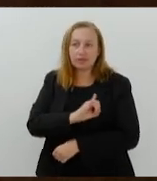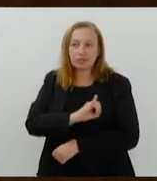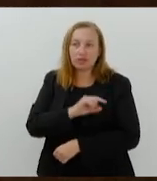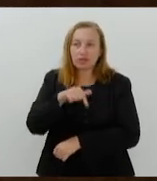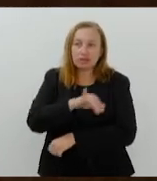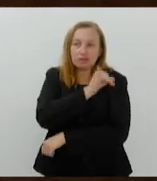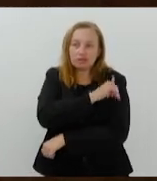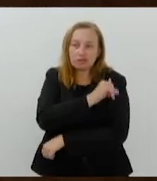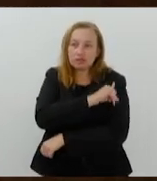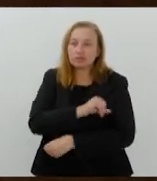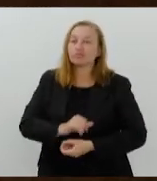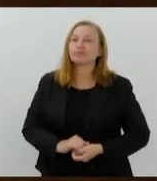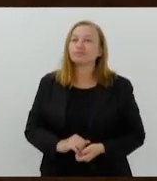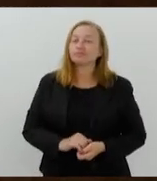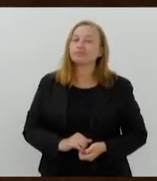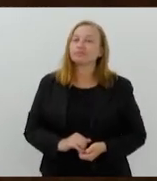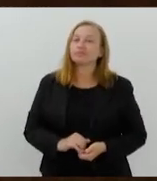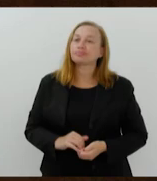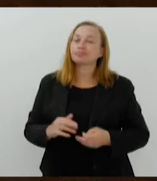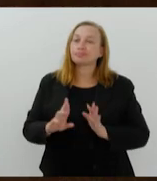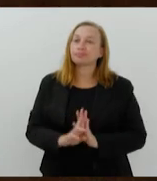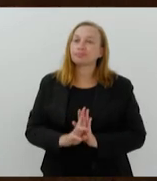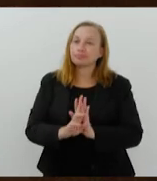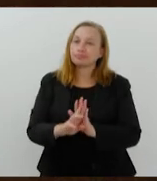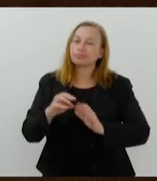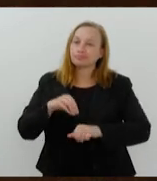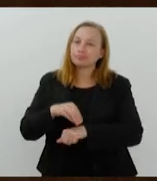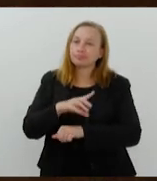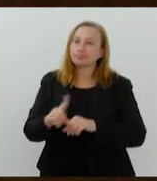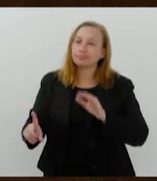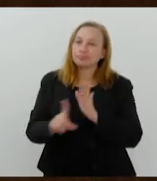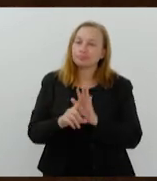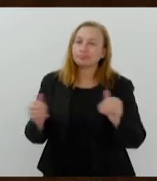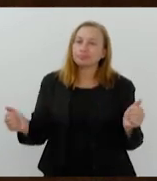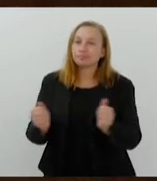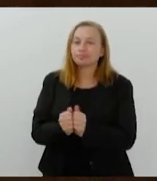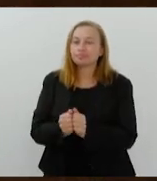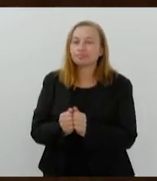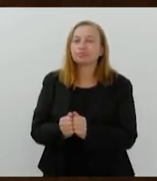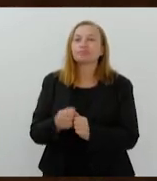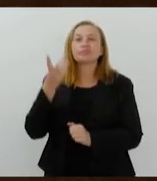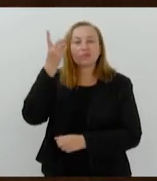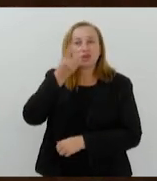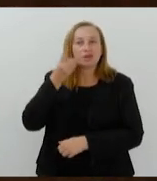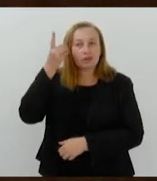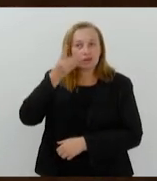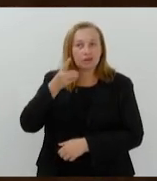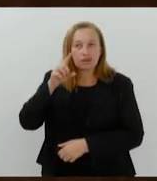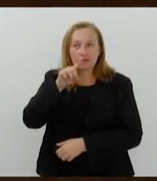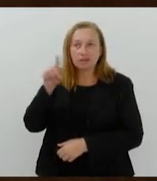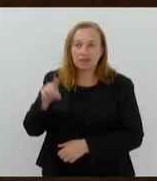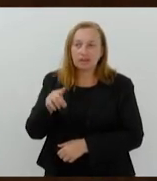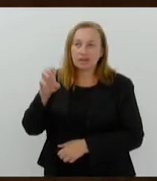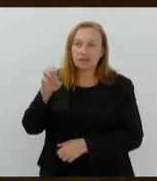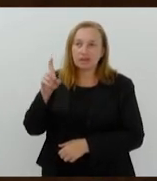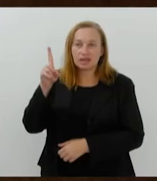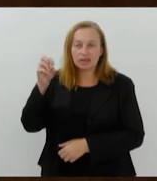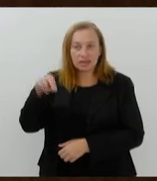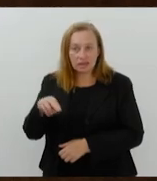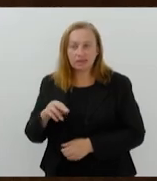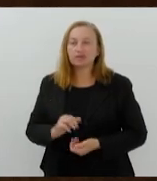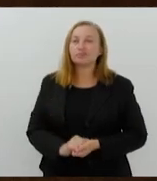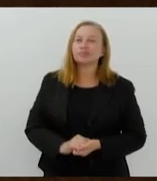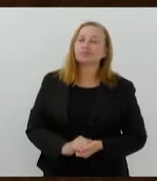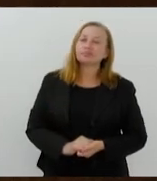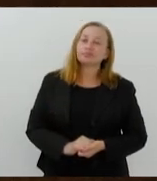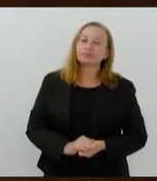Rio de Janeiro. E apresentei essa indicação legislativa junto com a nobre colega Zeidan,